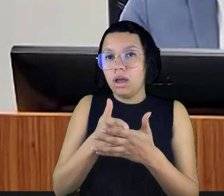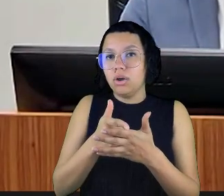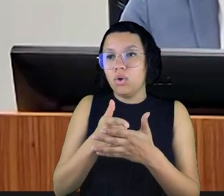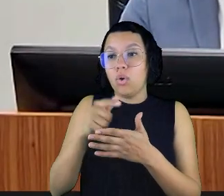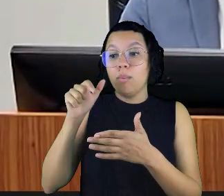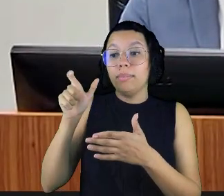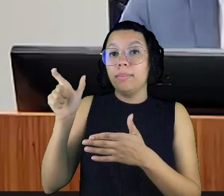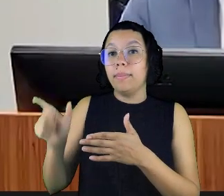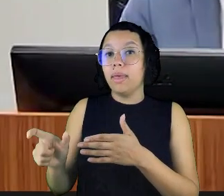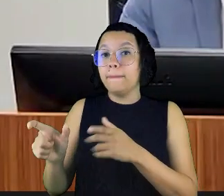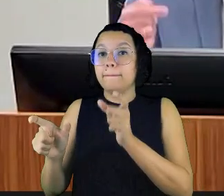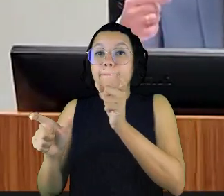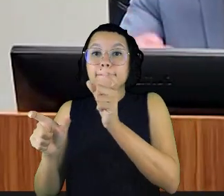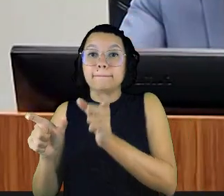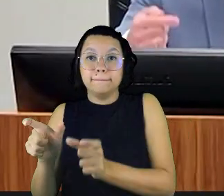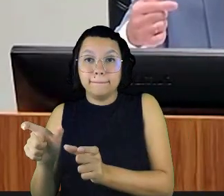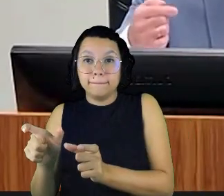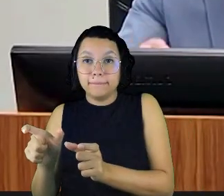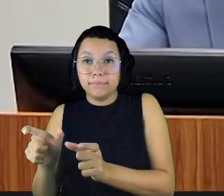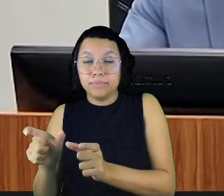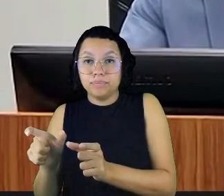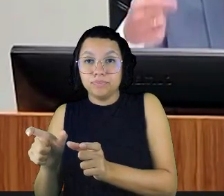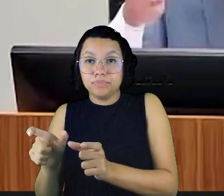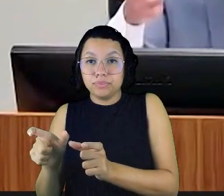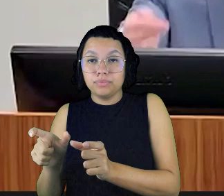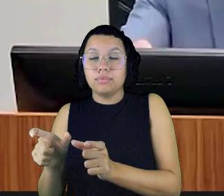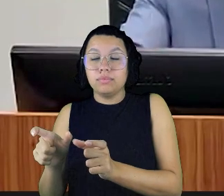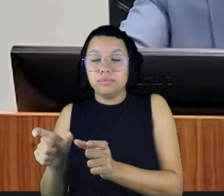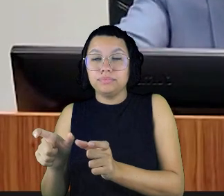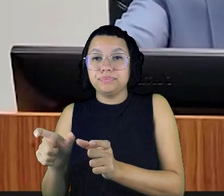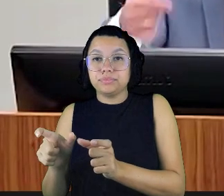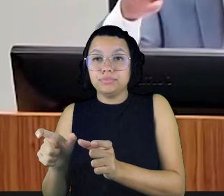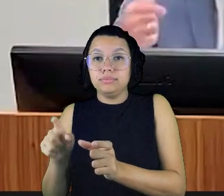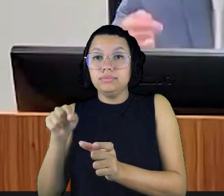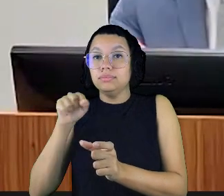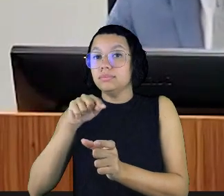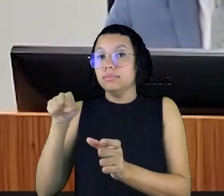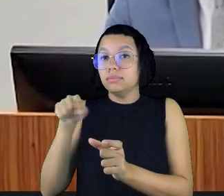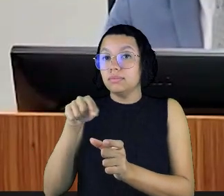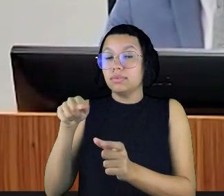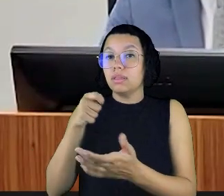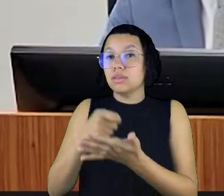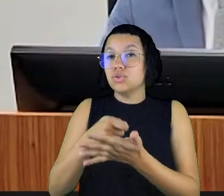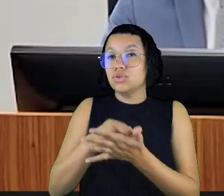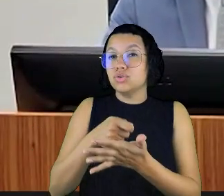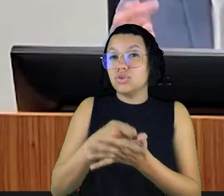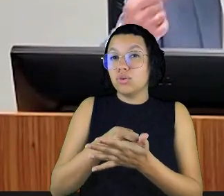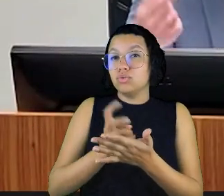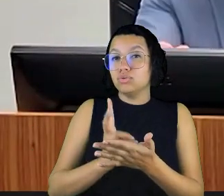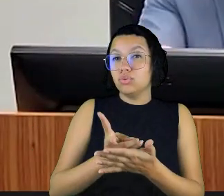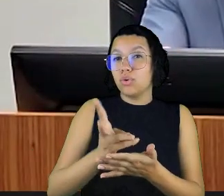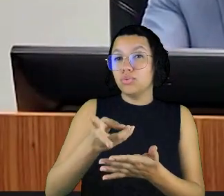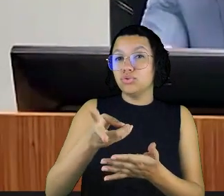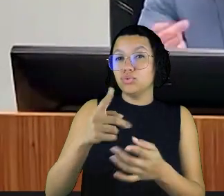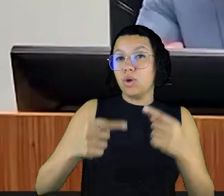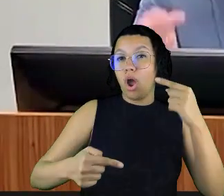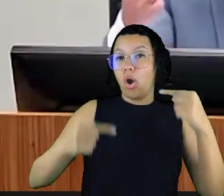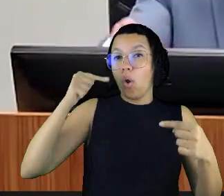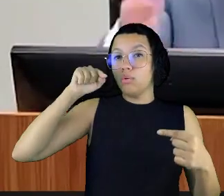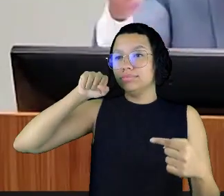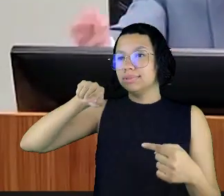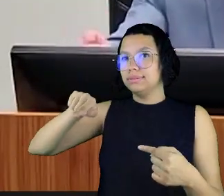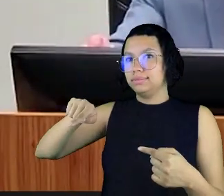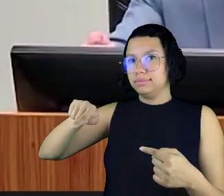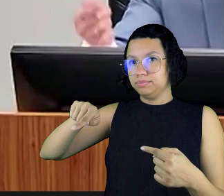banco fiador, a execução prosseguirá contra eles. Agora, vejam uma coisa curiosa: como é que